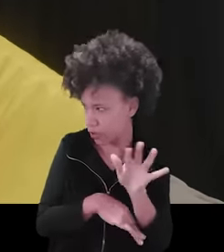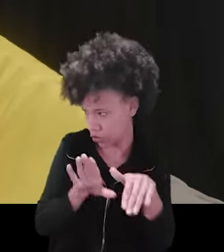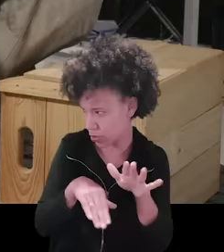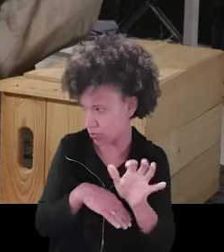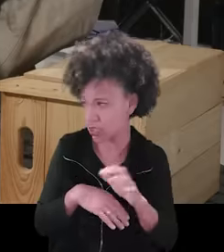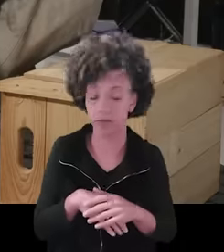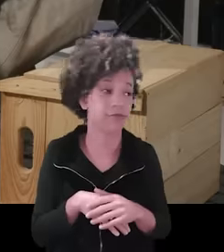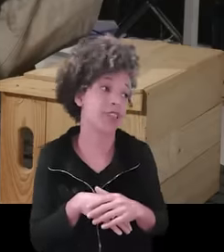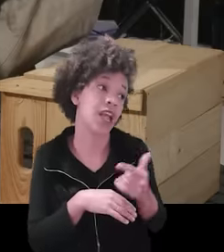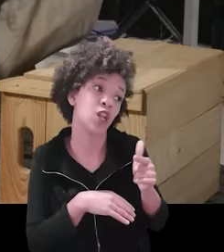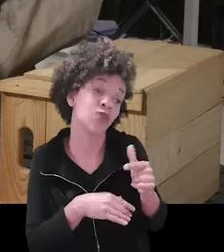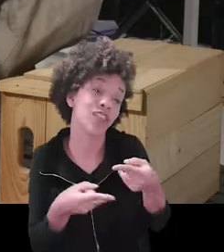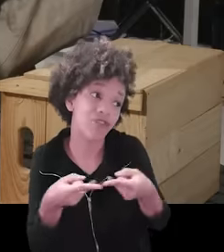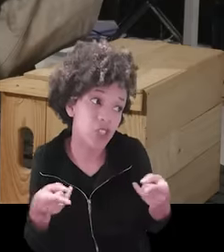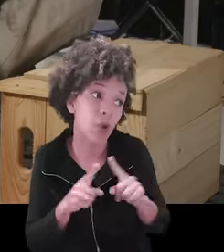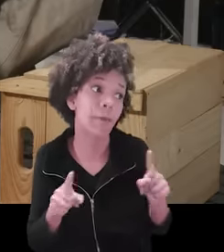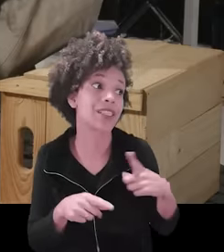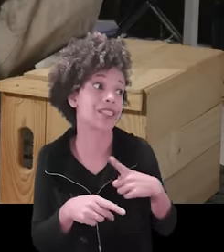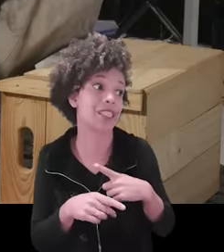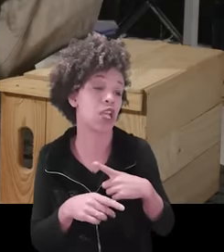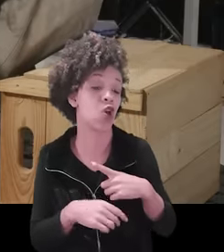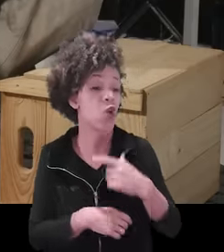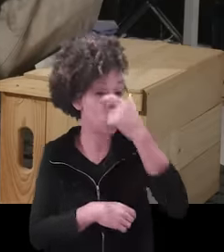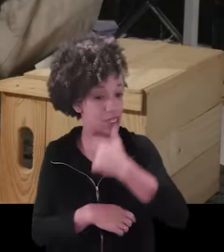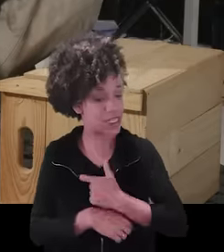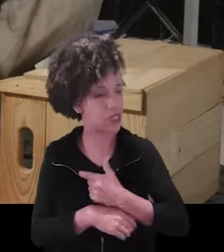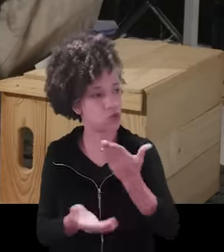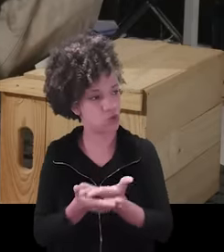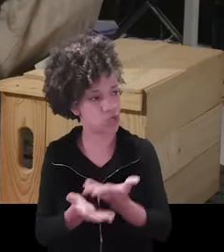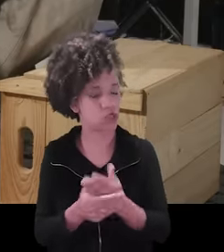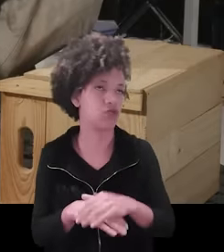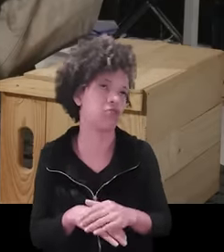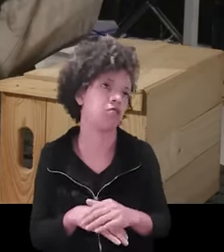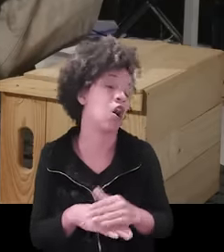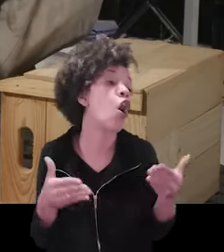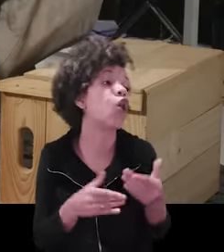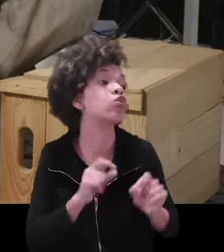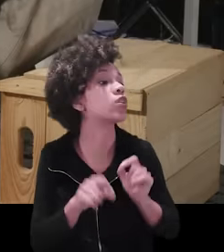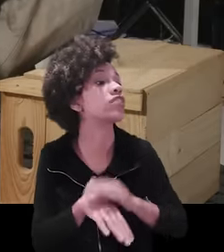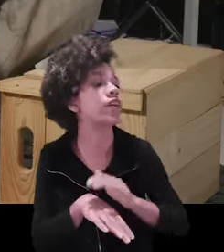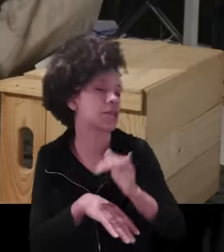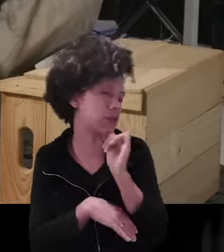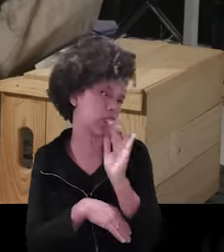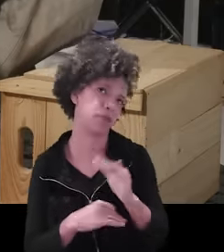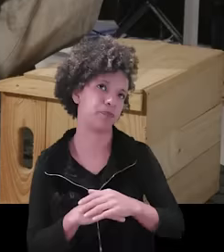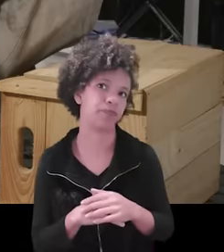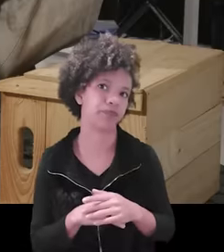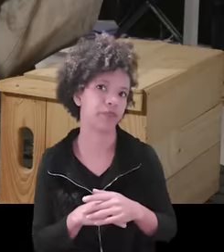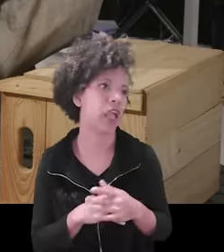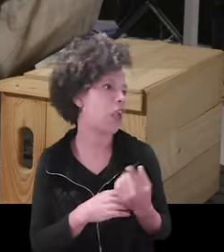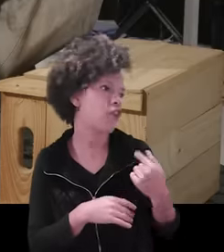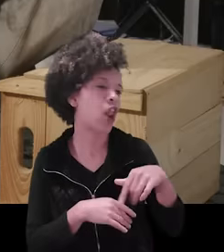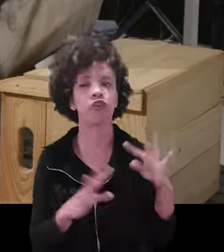faculdade é mais ou menos isso ele não vai ganhar visto ele vai ter o status de estudantes E aí ele pode Hoje o que que você faz por exemplo